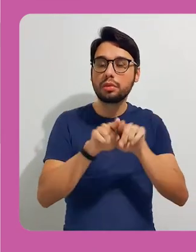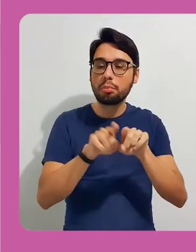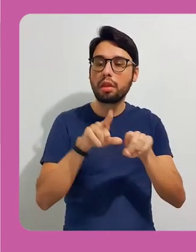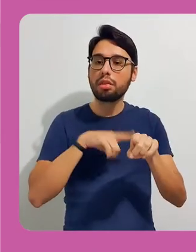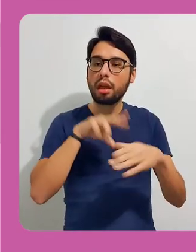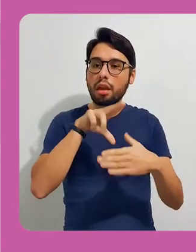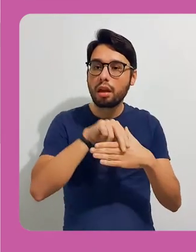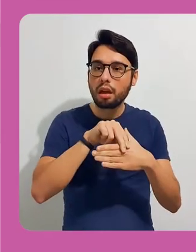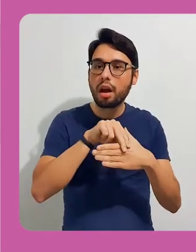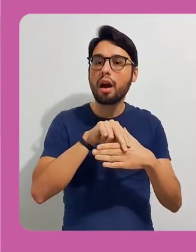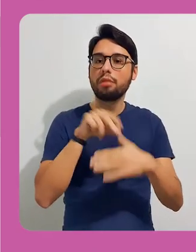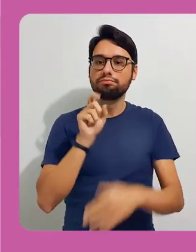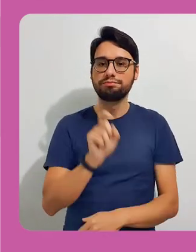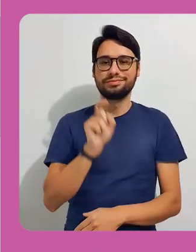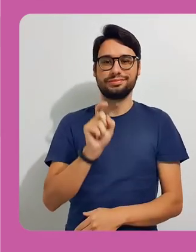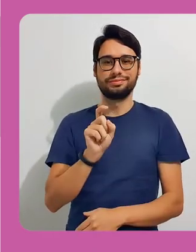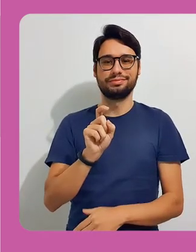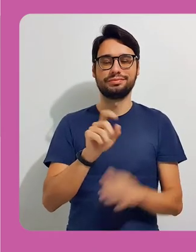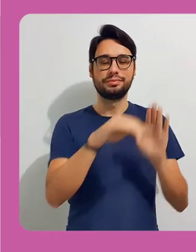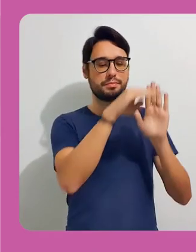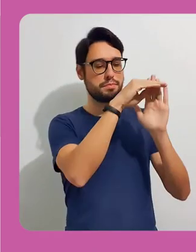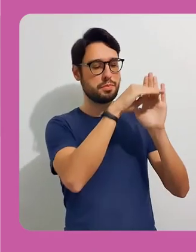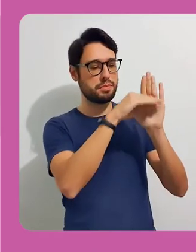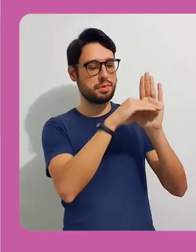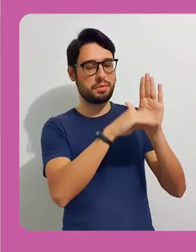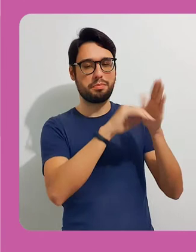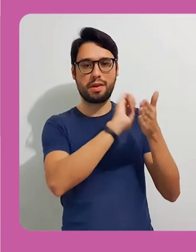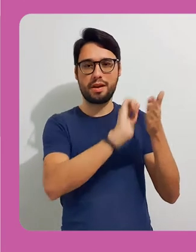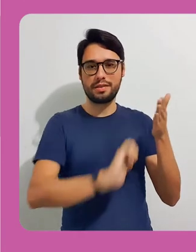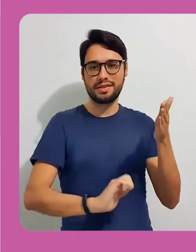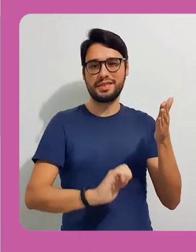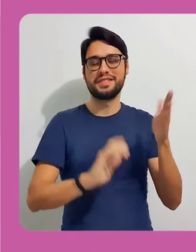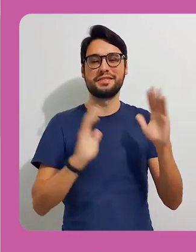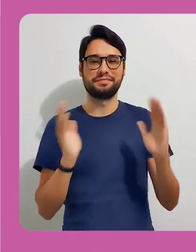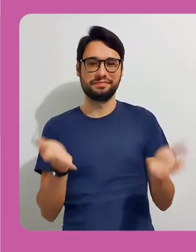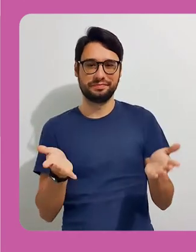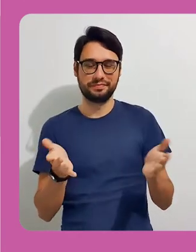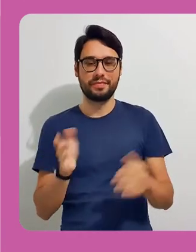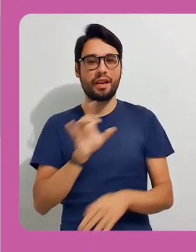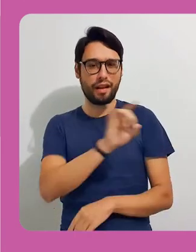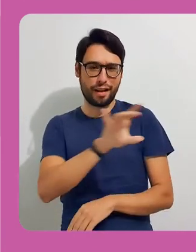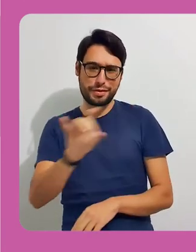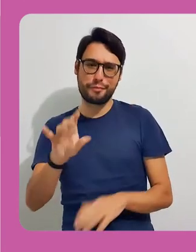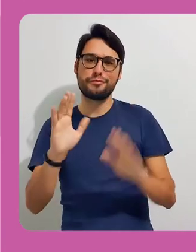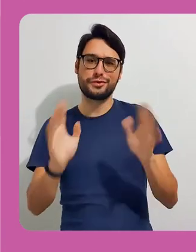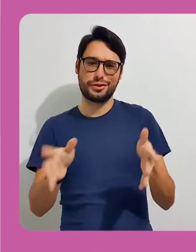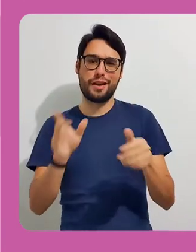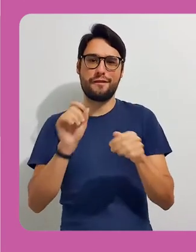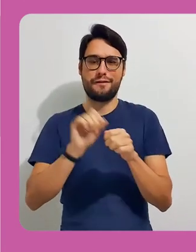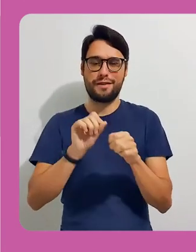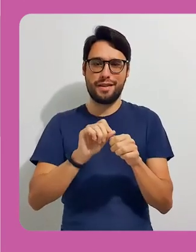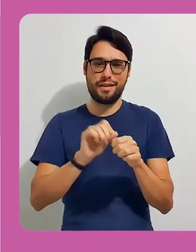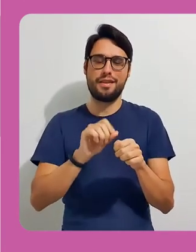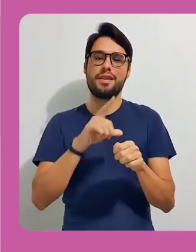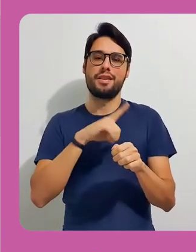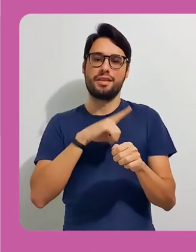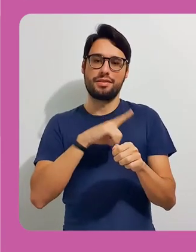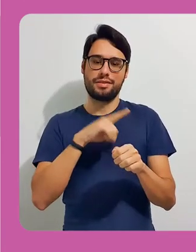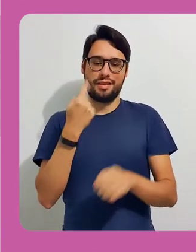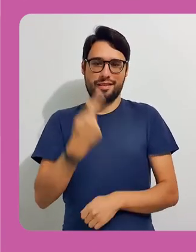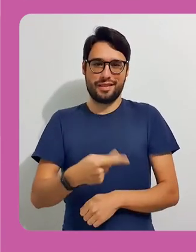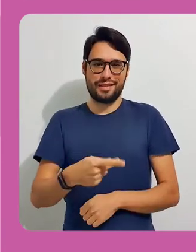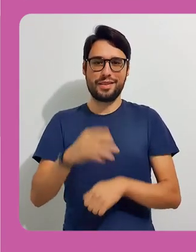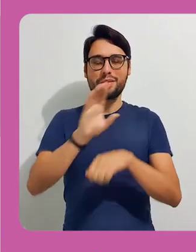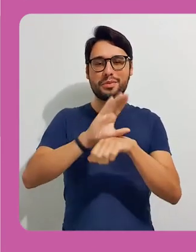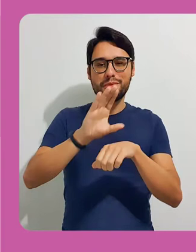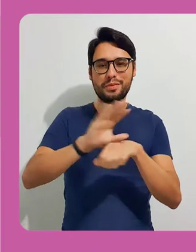que é a lista de exercício lembrando né gente já fez isso você já entregaram várias tarefas esse curso lembrando que